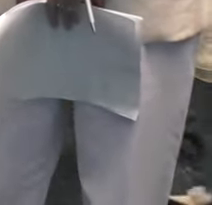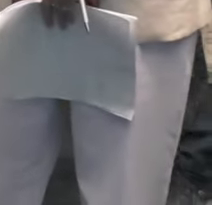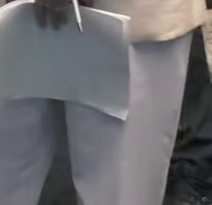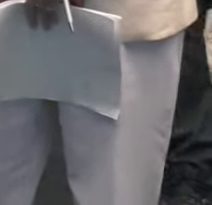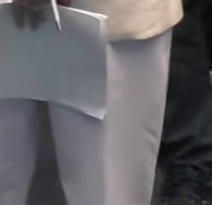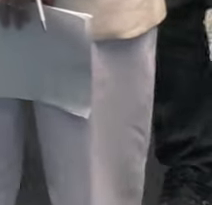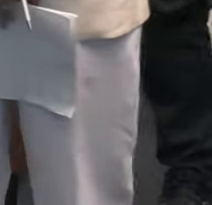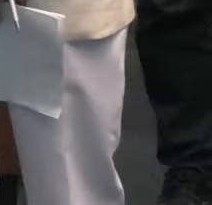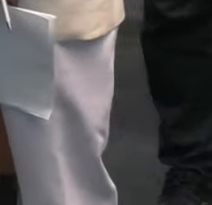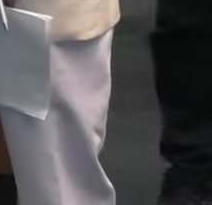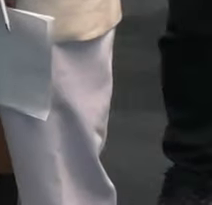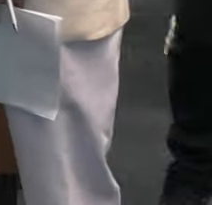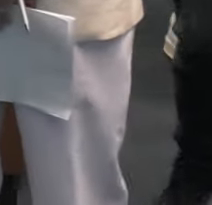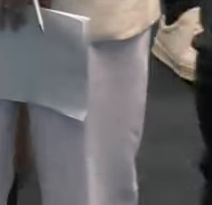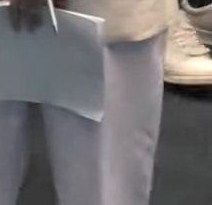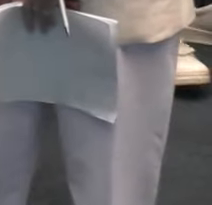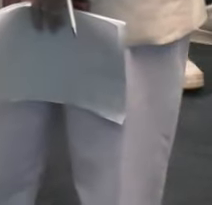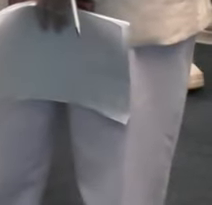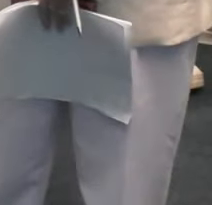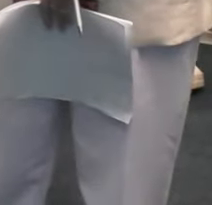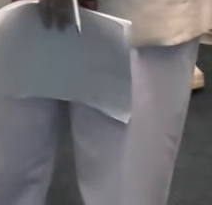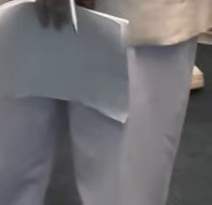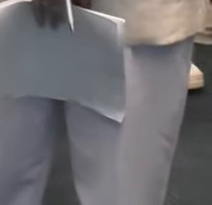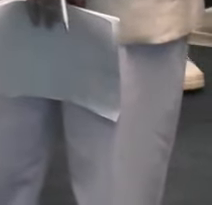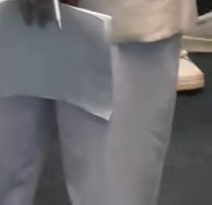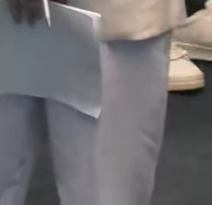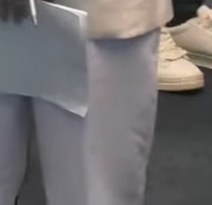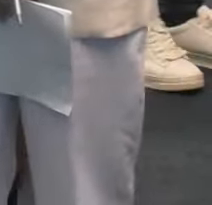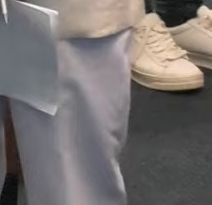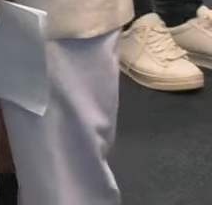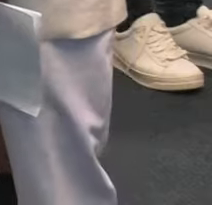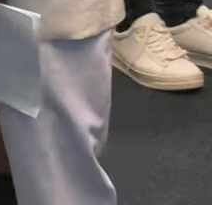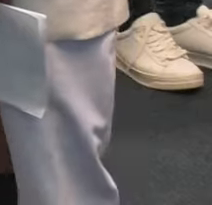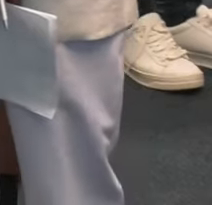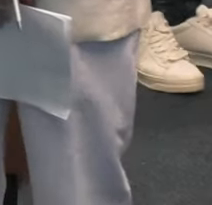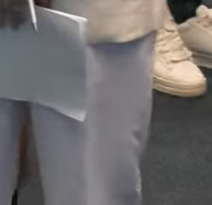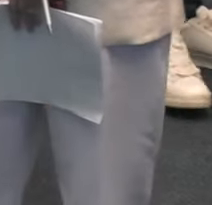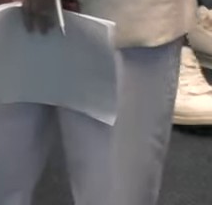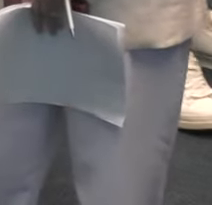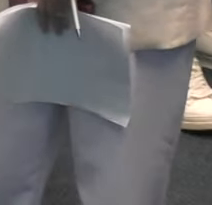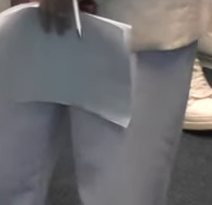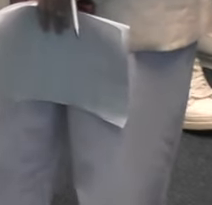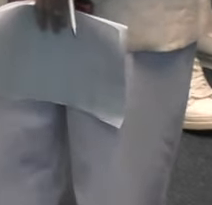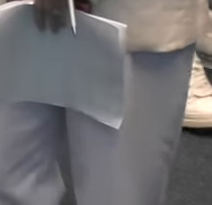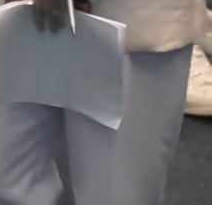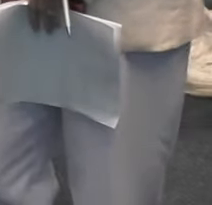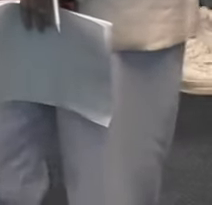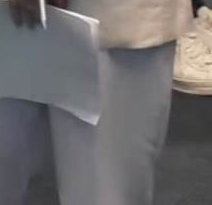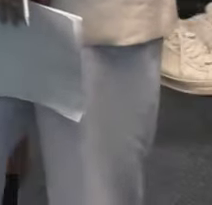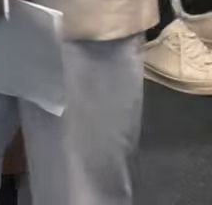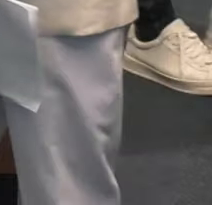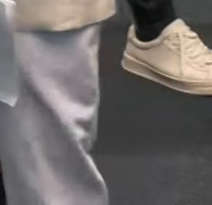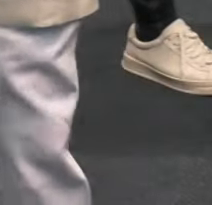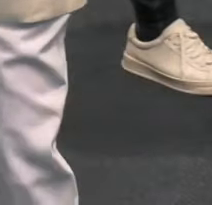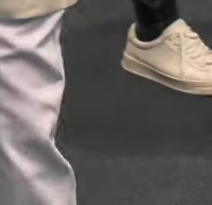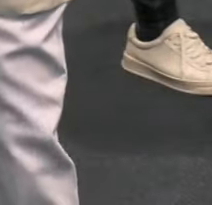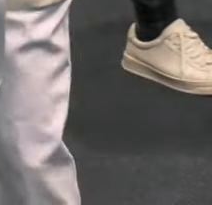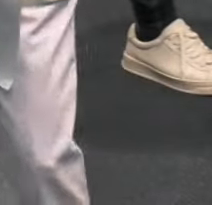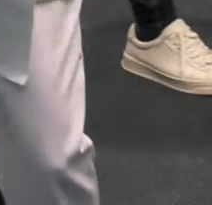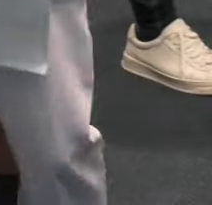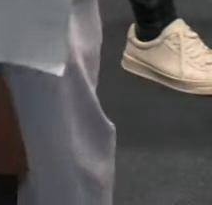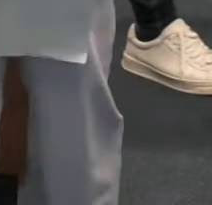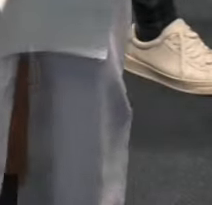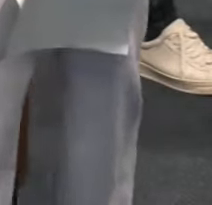respeito à emenda de plenário que apresentei na retirada da representação de um membro da Assembleia,